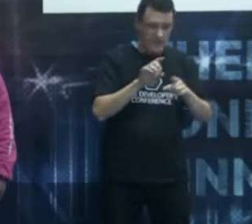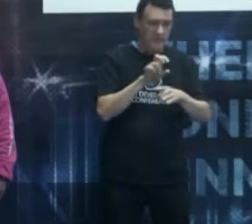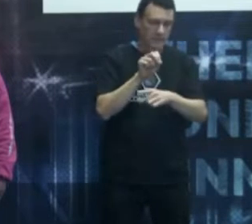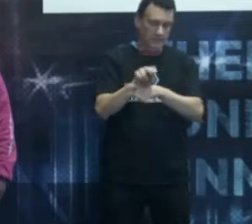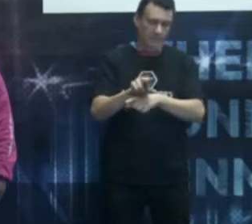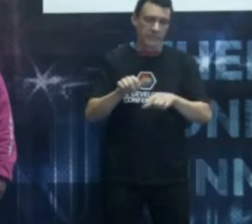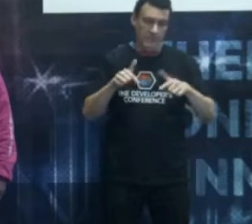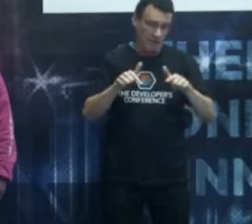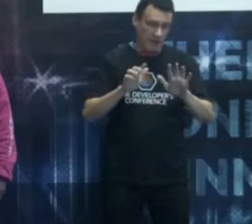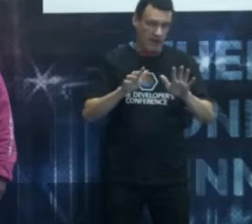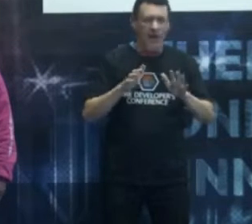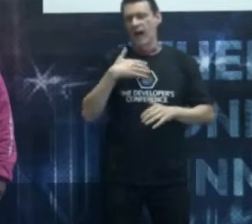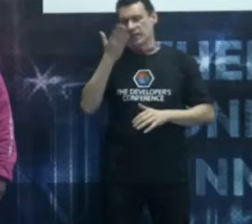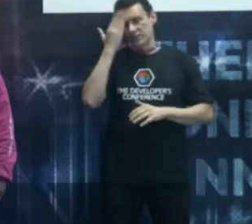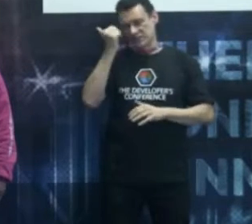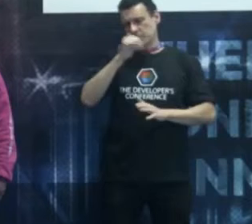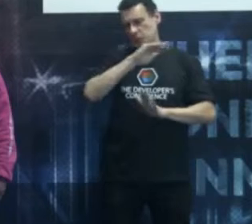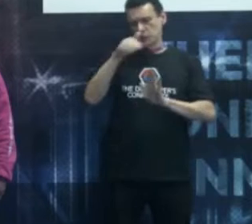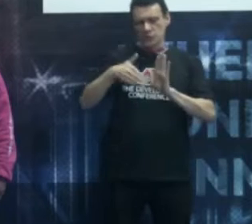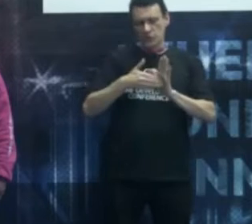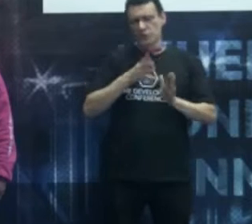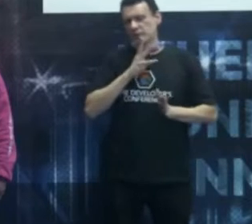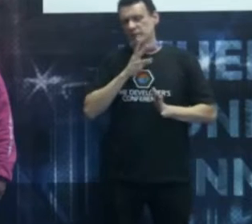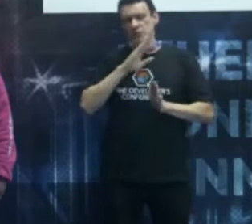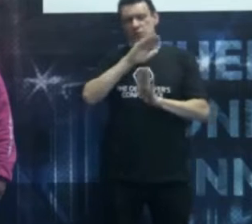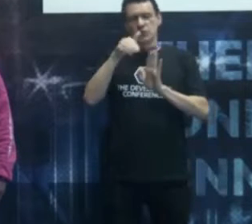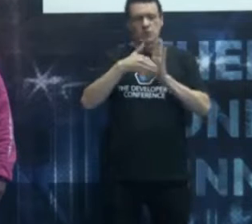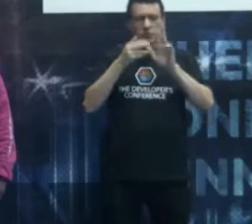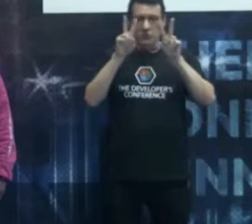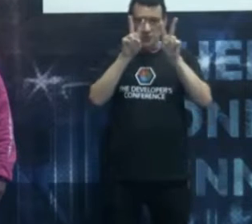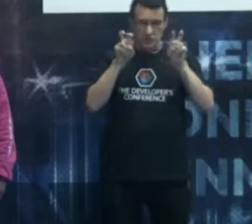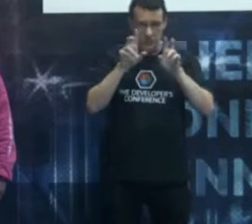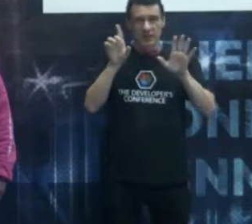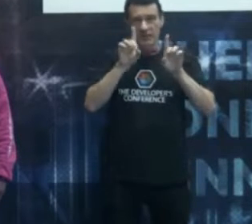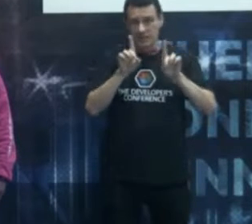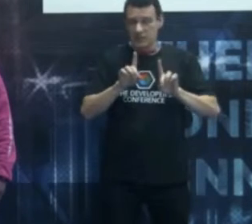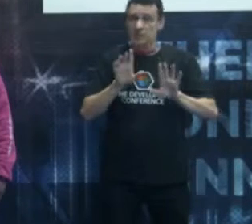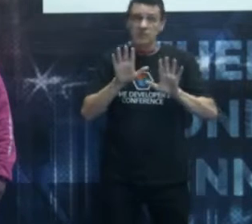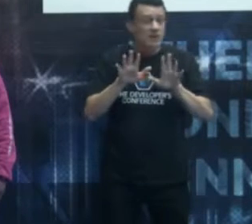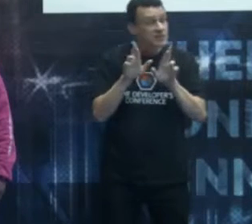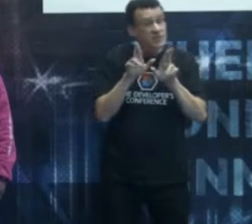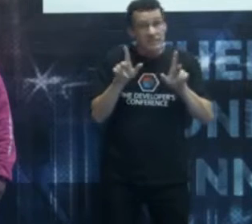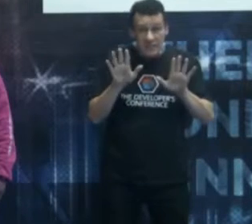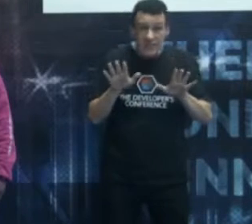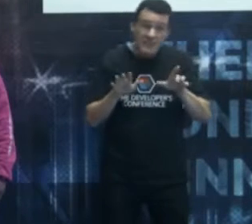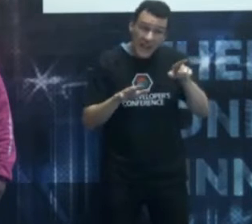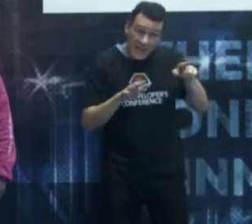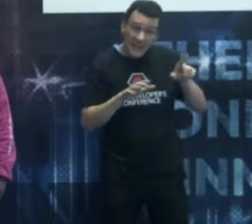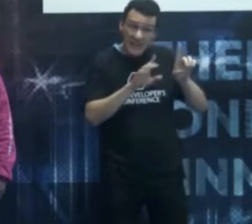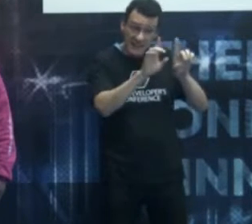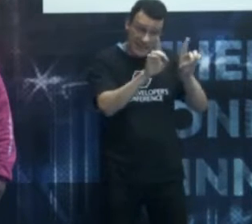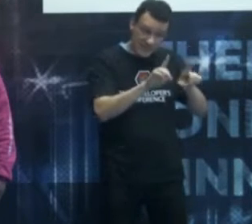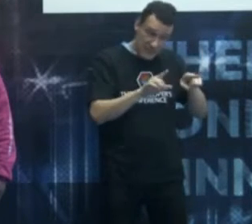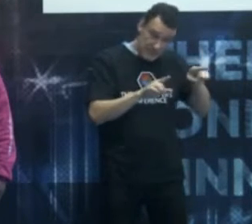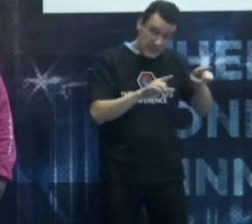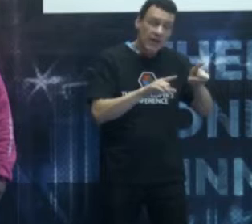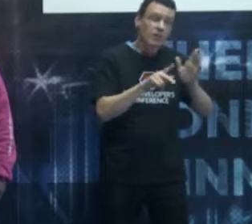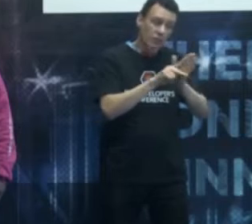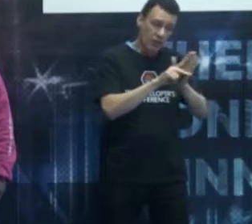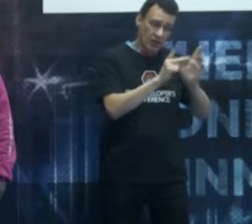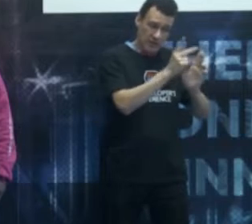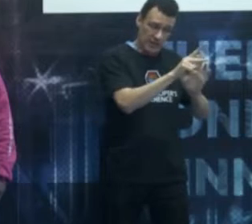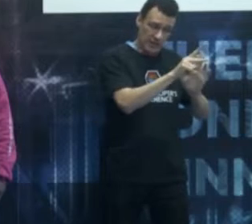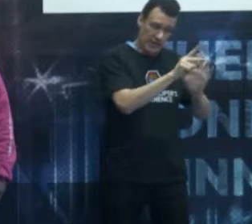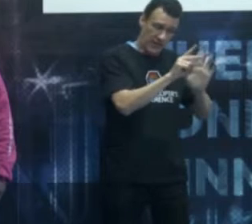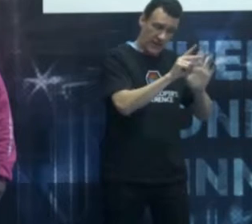sobre deficiências e pessoas com deficiência. E não entende Sim. que aquela pessoa com deficiência tem a sua deficiência e outras pessoas vão ter outras deficiências. E, para